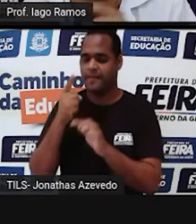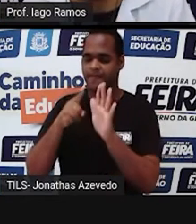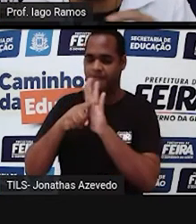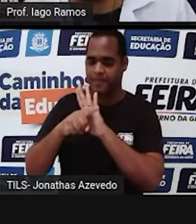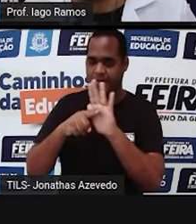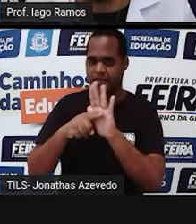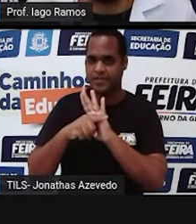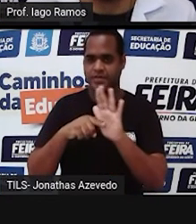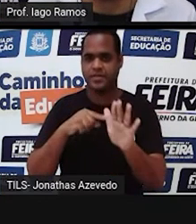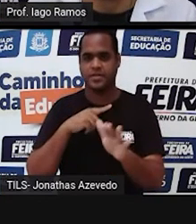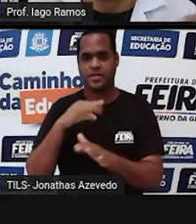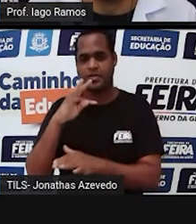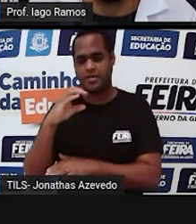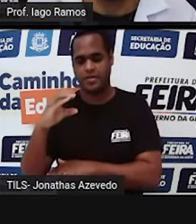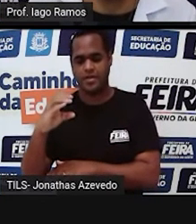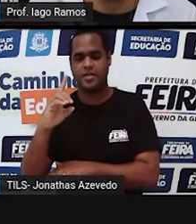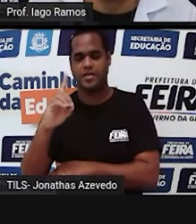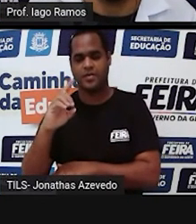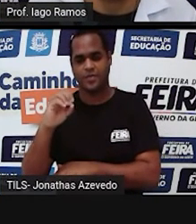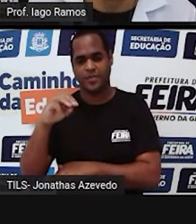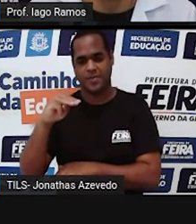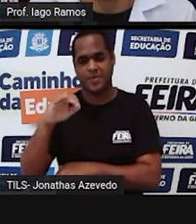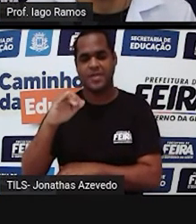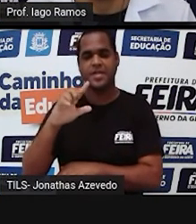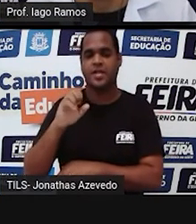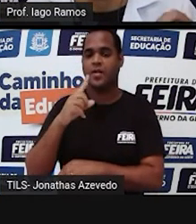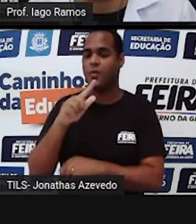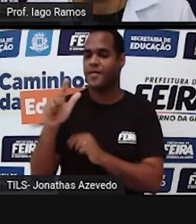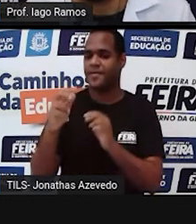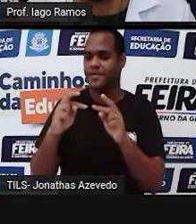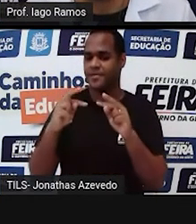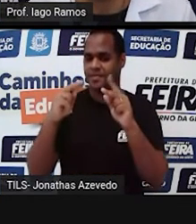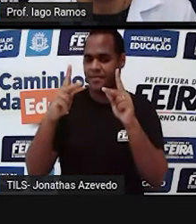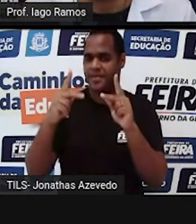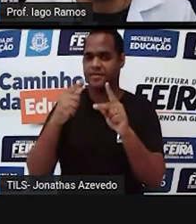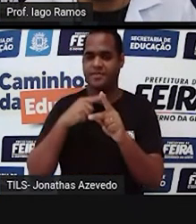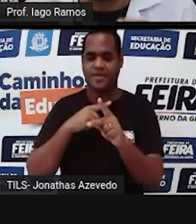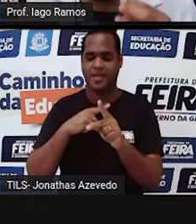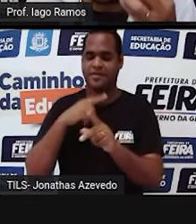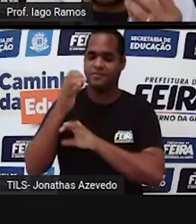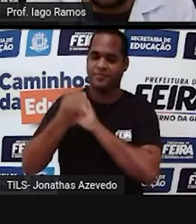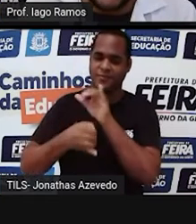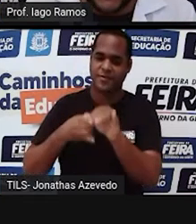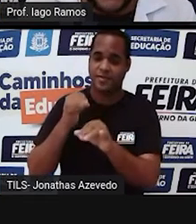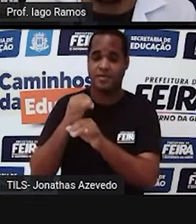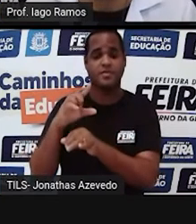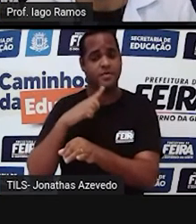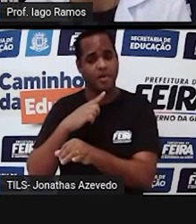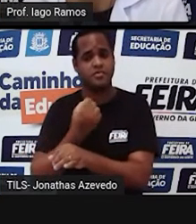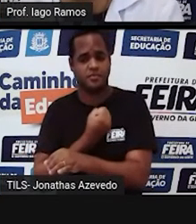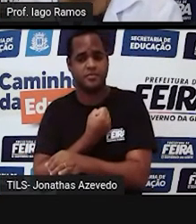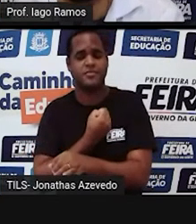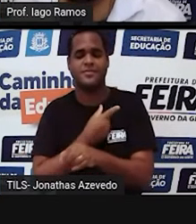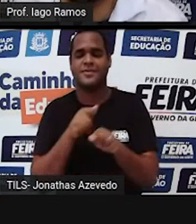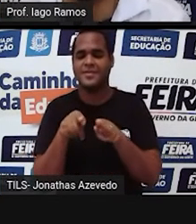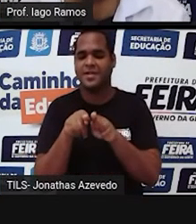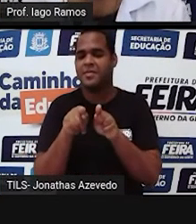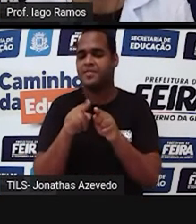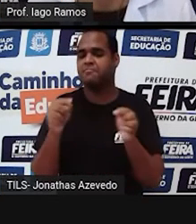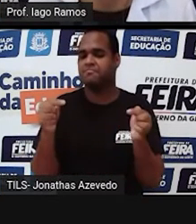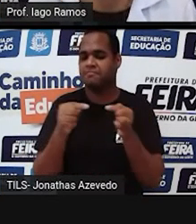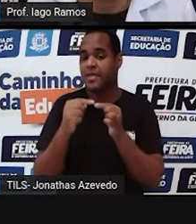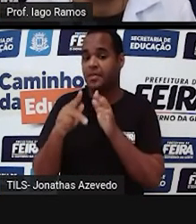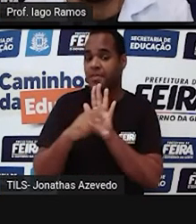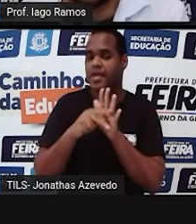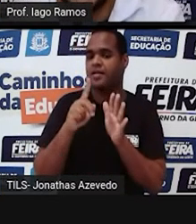pesquisa TIC Domicílios indica aumento do uso da banda larga, e tem os números, né? Que é a parte que